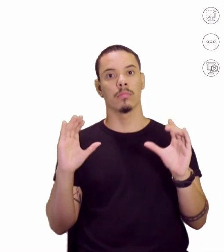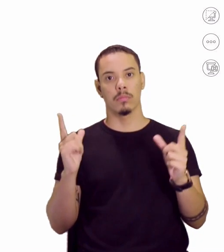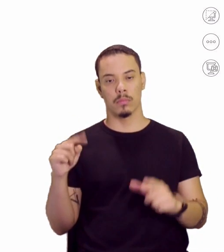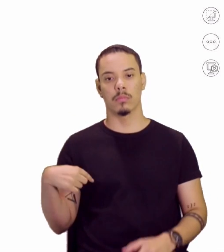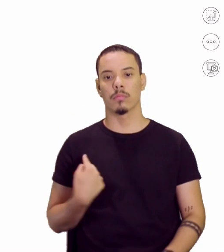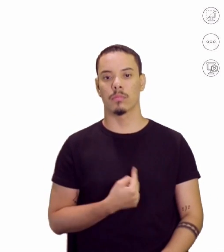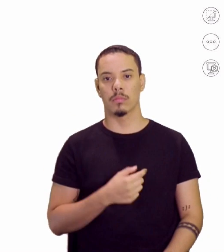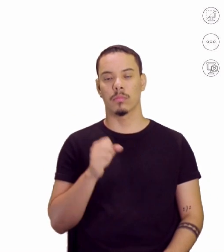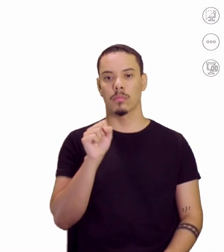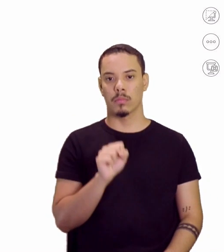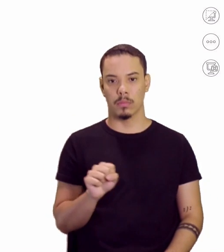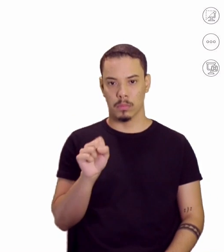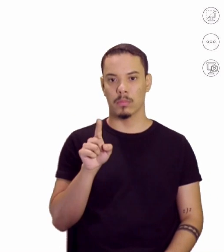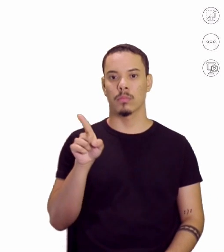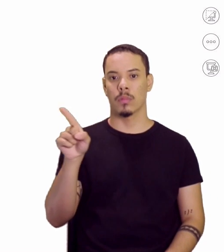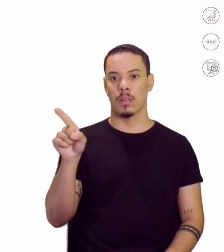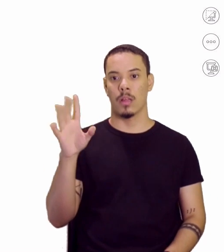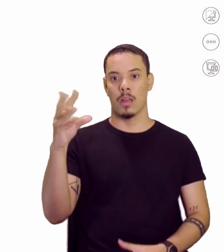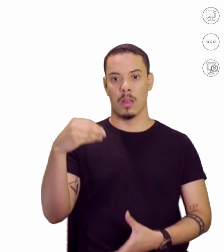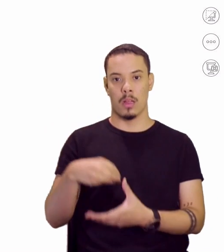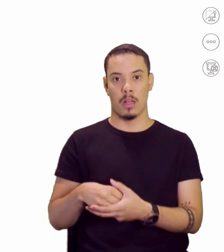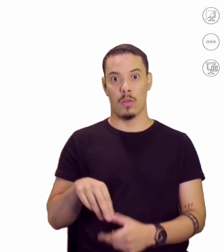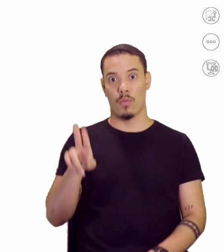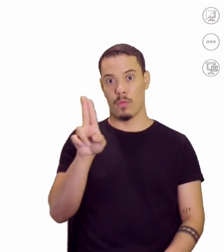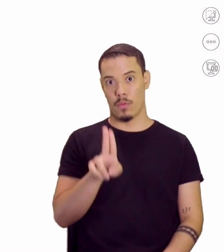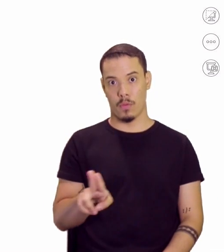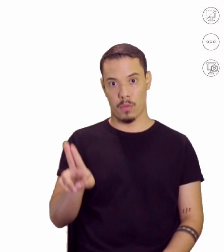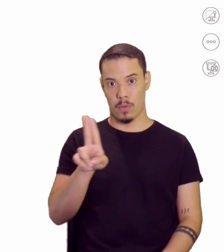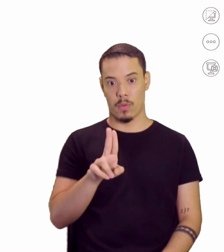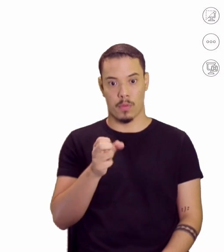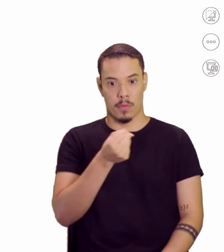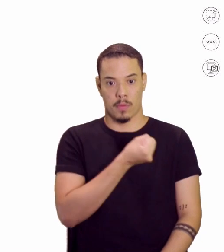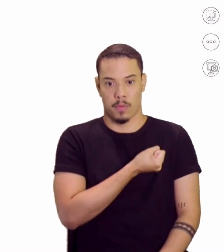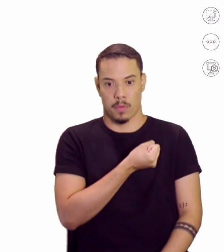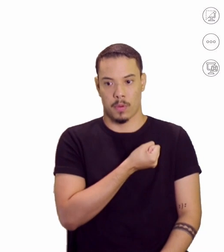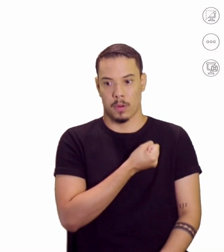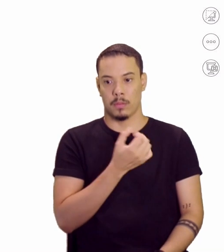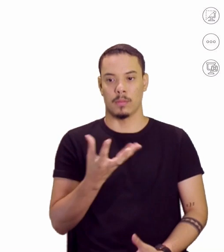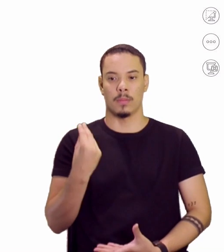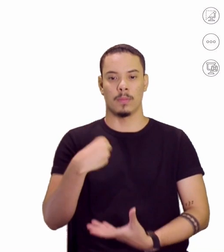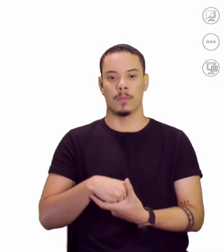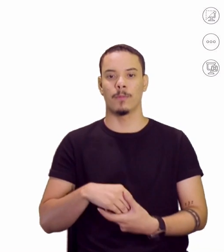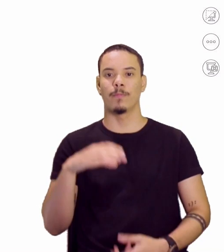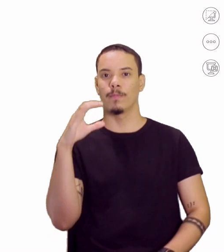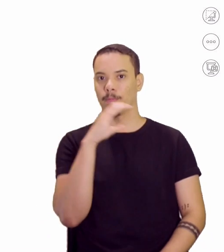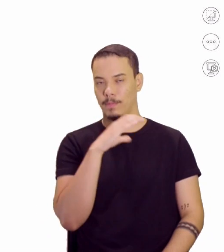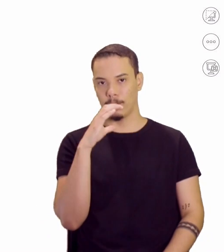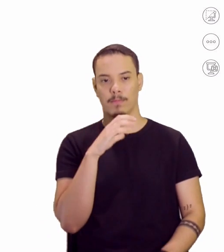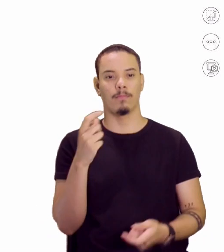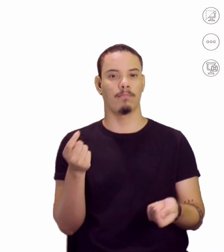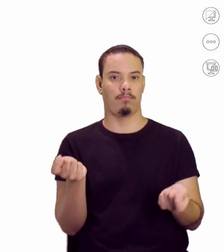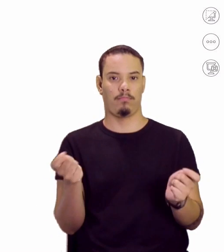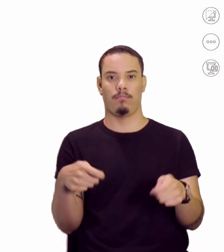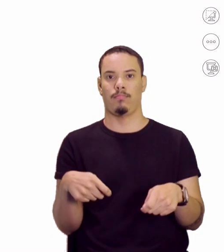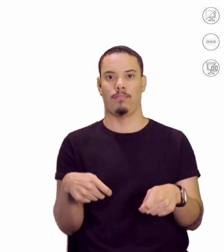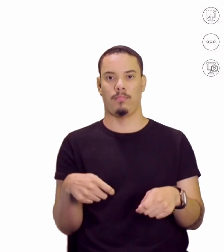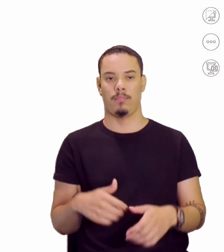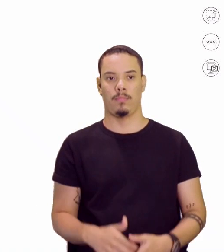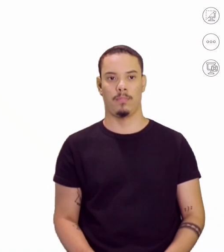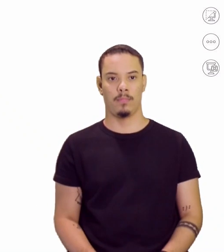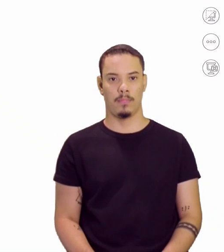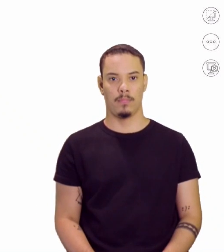podemos usar esse valor aqui, que é a taxa, sabendo que ela é constante. Jogar na função horária das velocidades. Exatamente, Décio. Então, olha